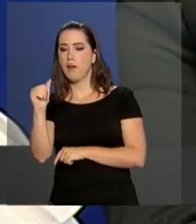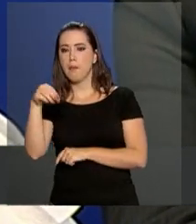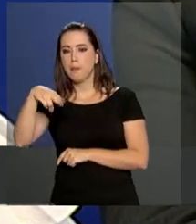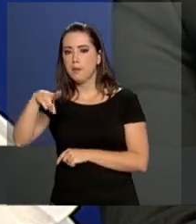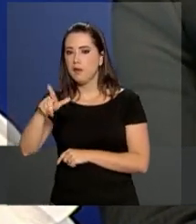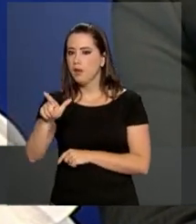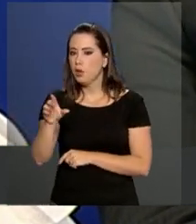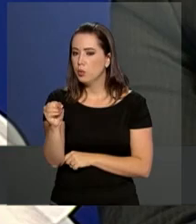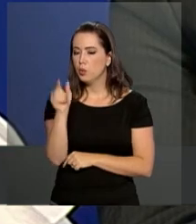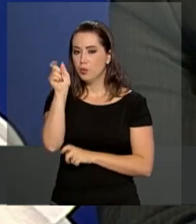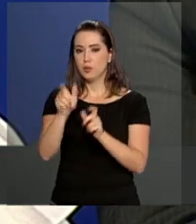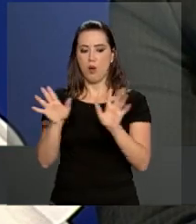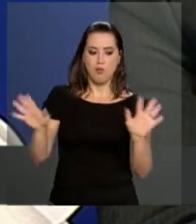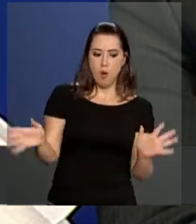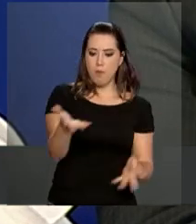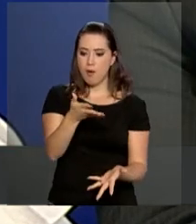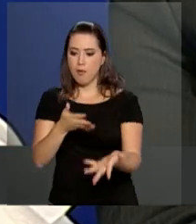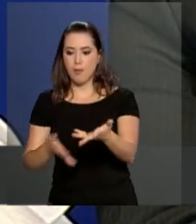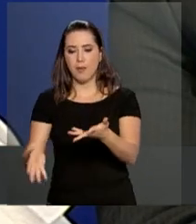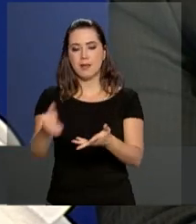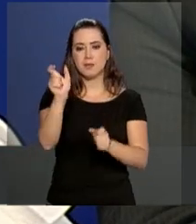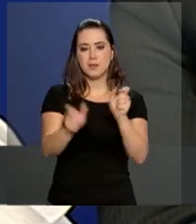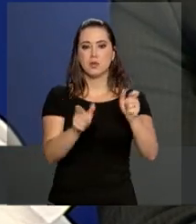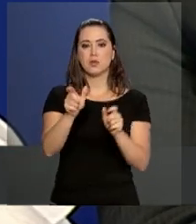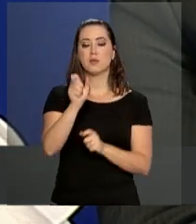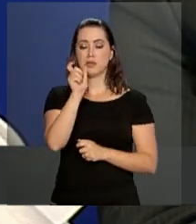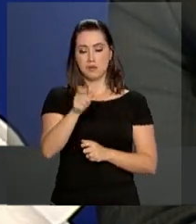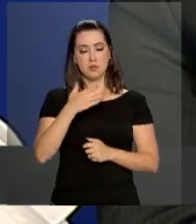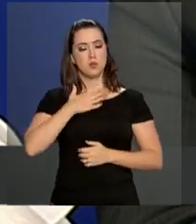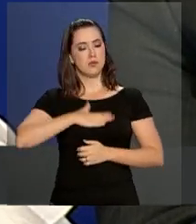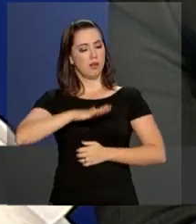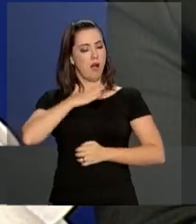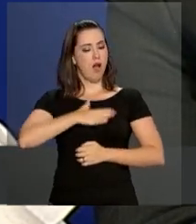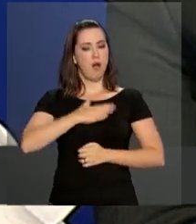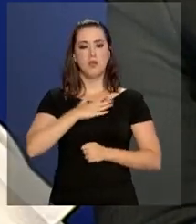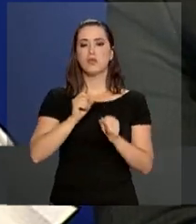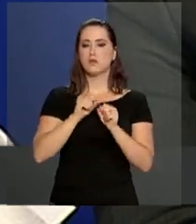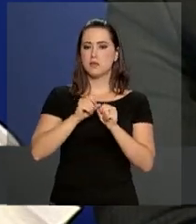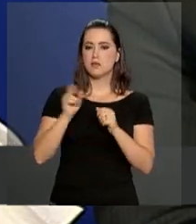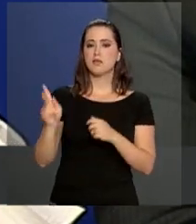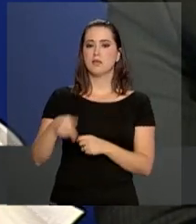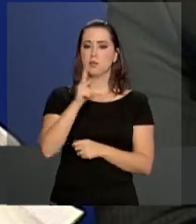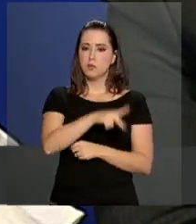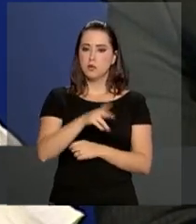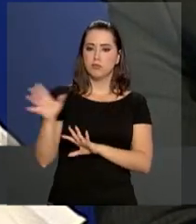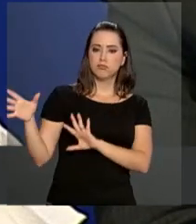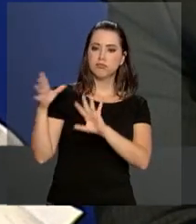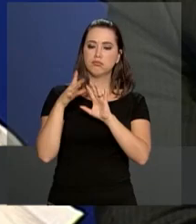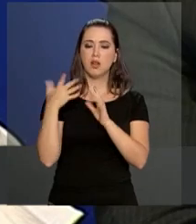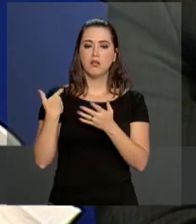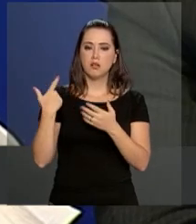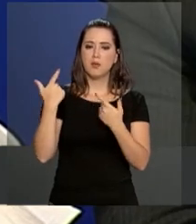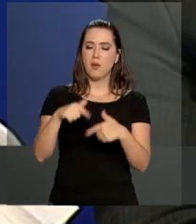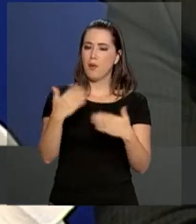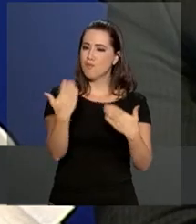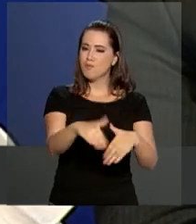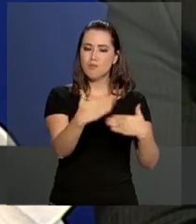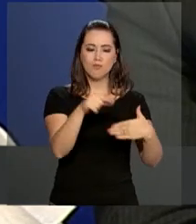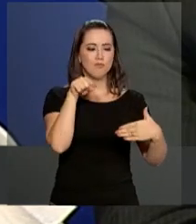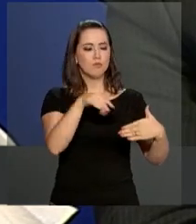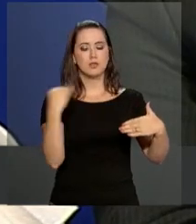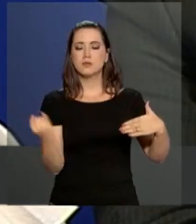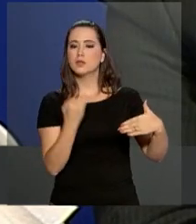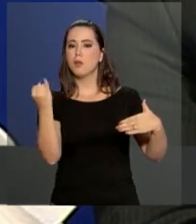que os participantes tivessem tranquilidade para realizar e para interagir com essa grande vedete que a prova